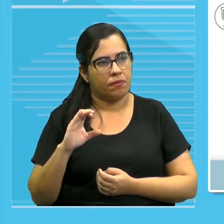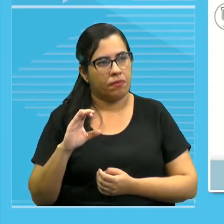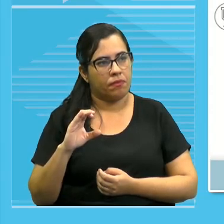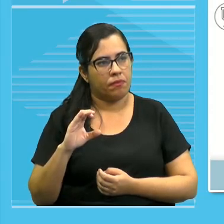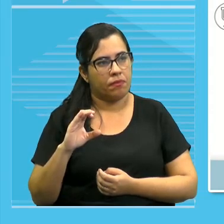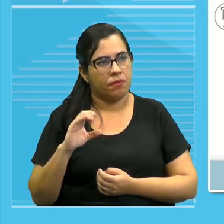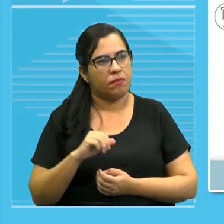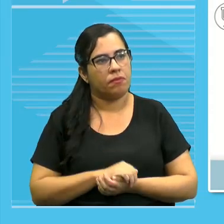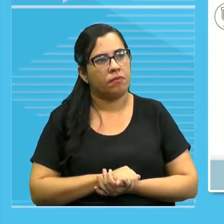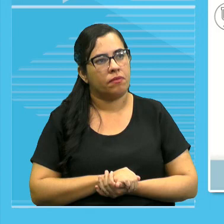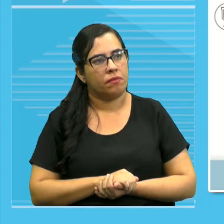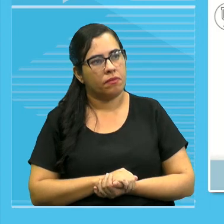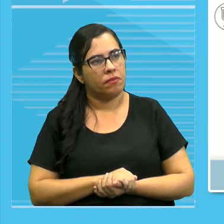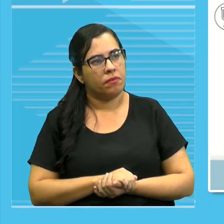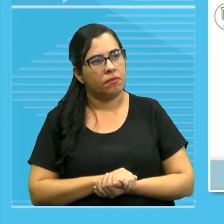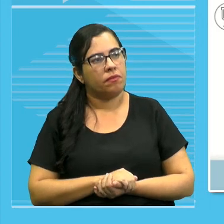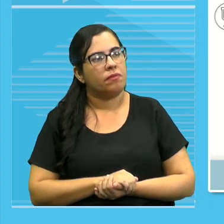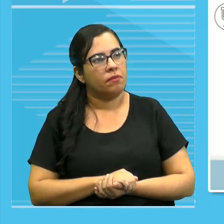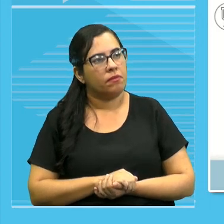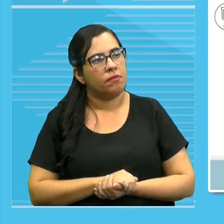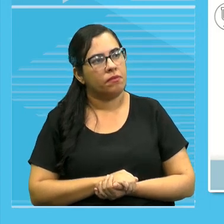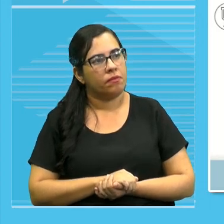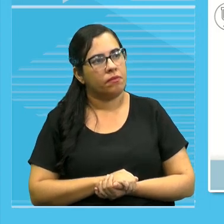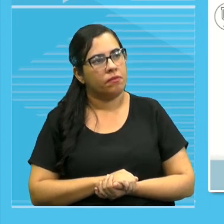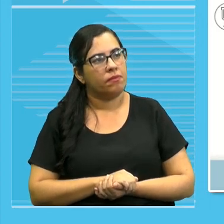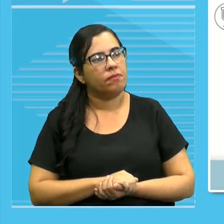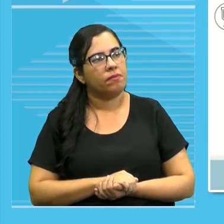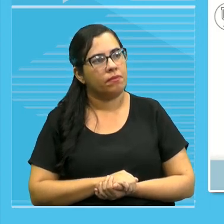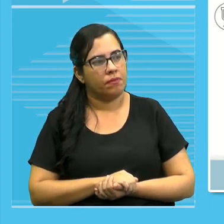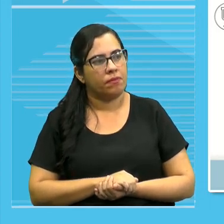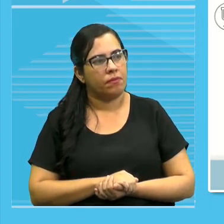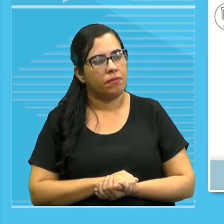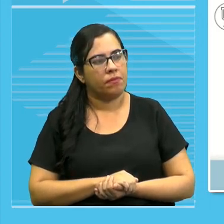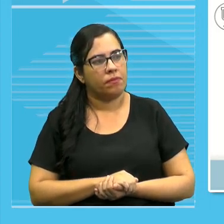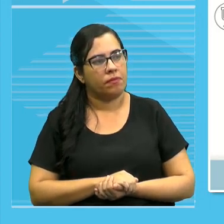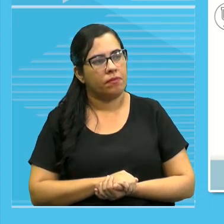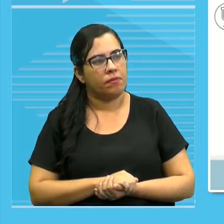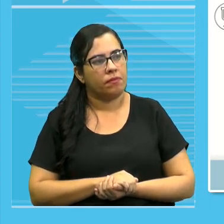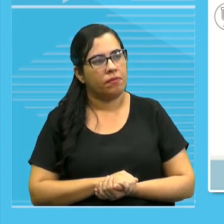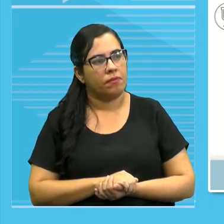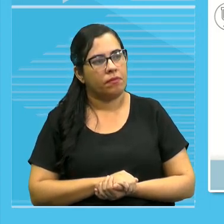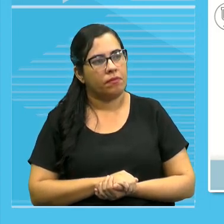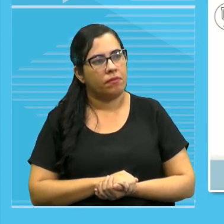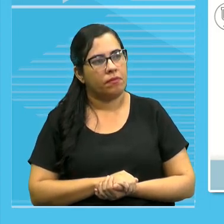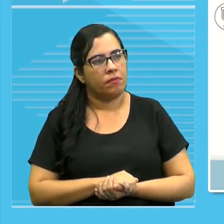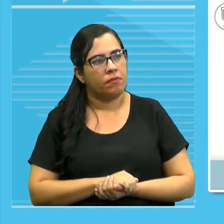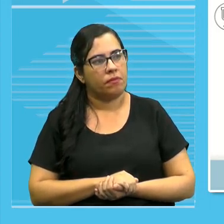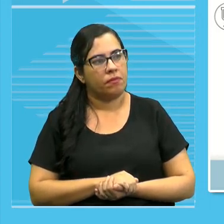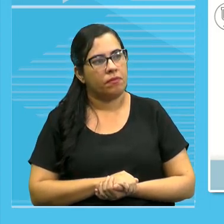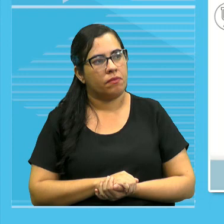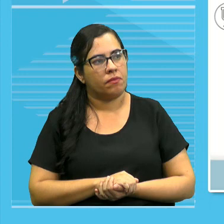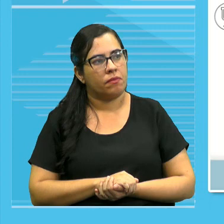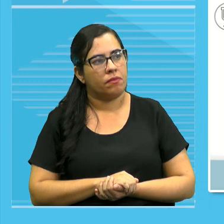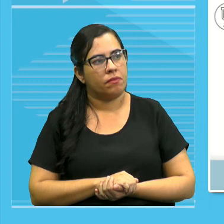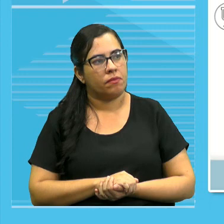no definiu tá letra c